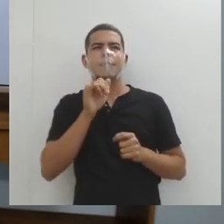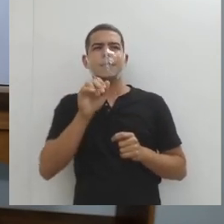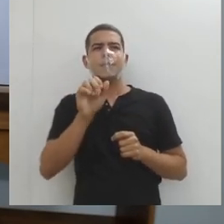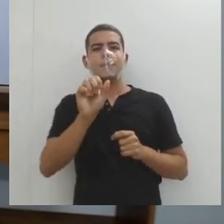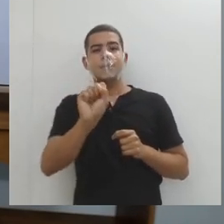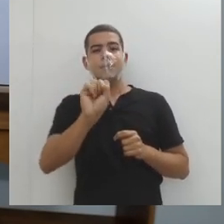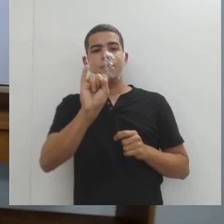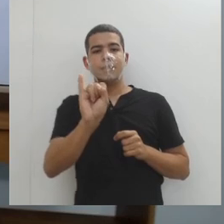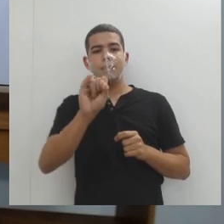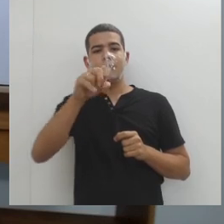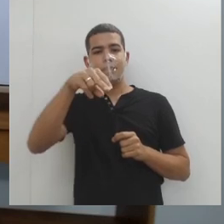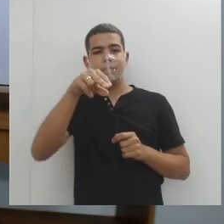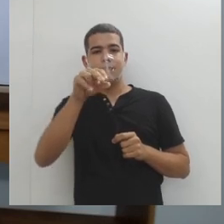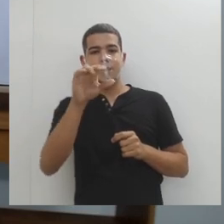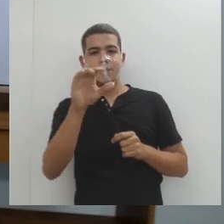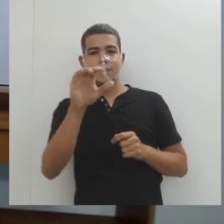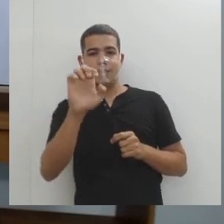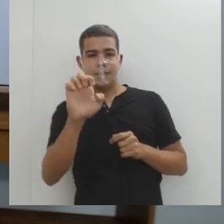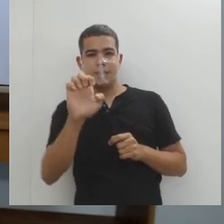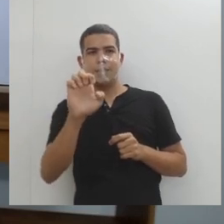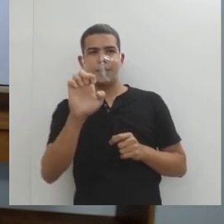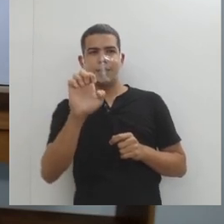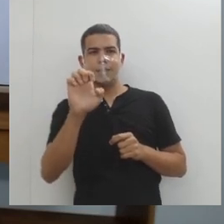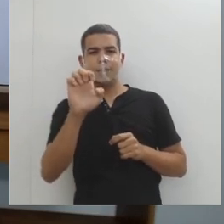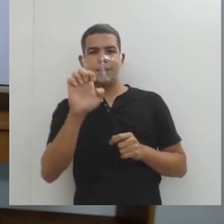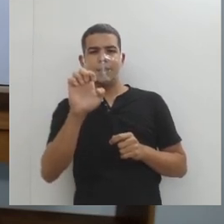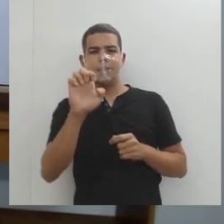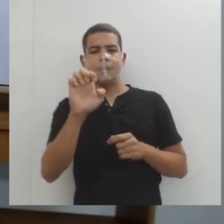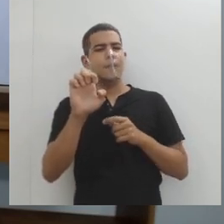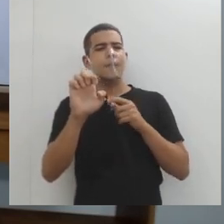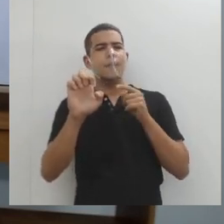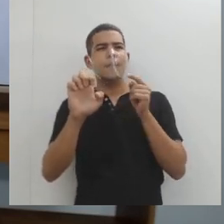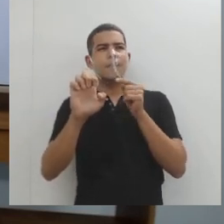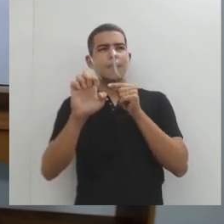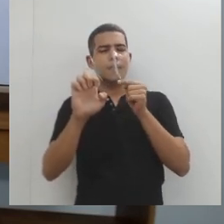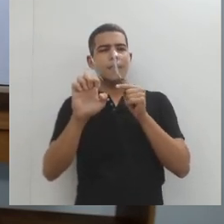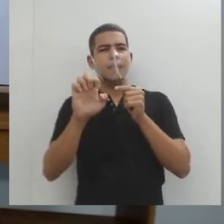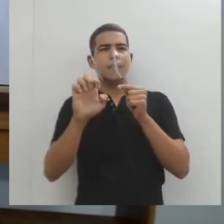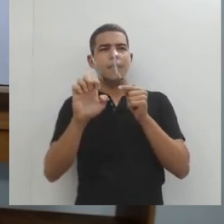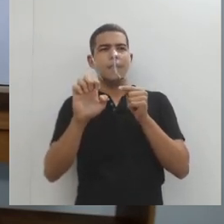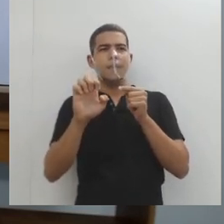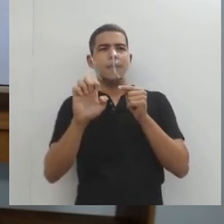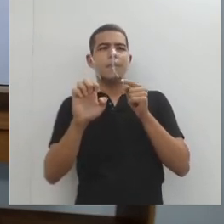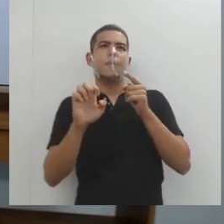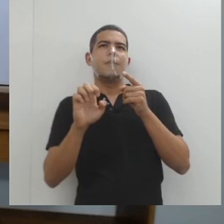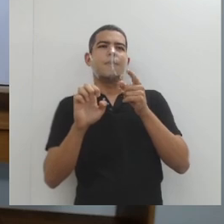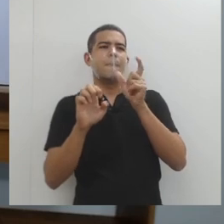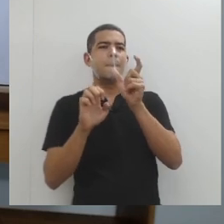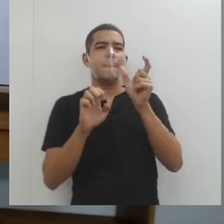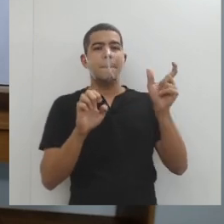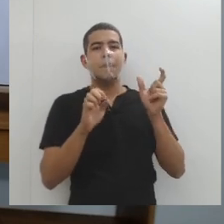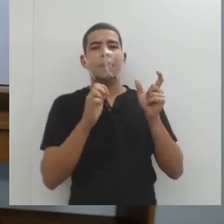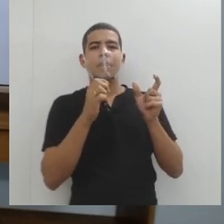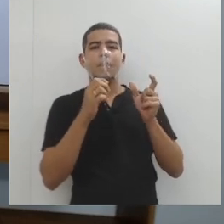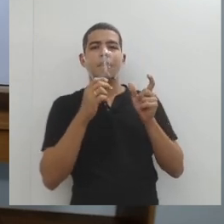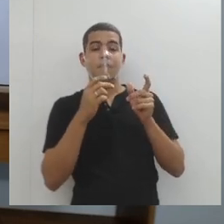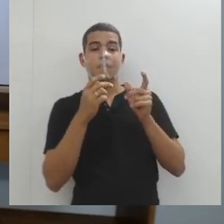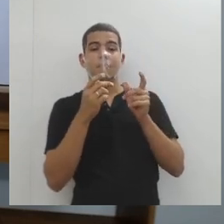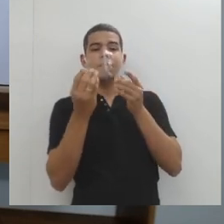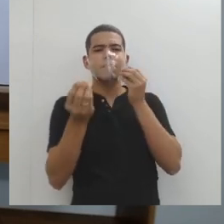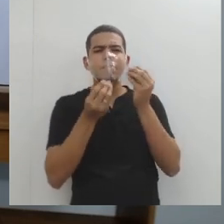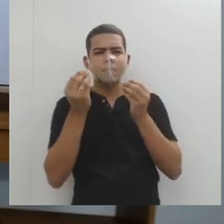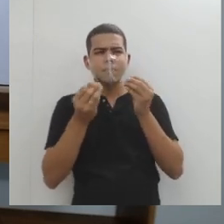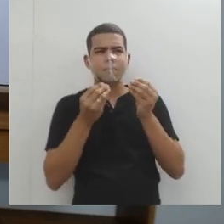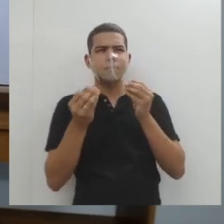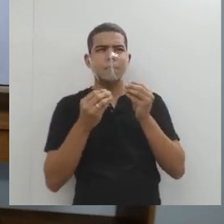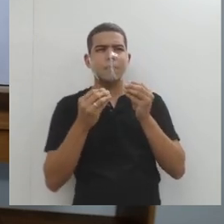since, S-I-N-C-E. Cuidado com a pronúncia dessa palavra, não é science. Science é uma outra palavra de